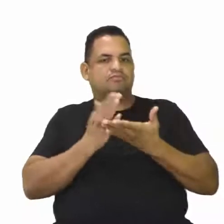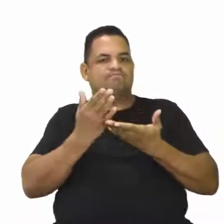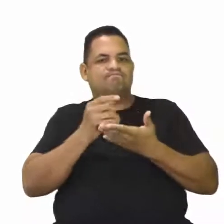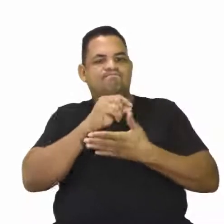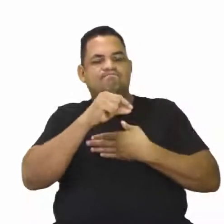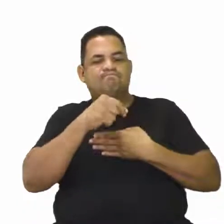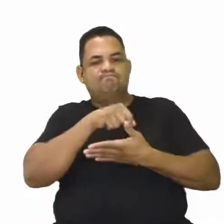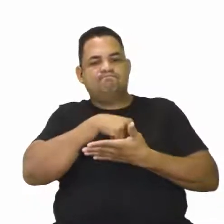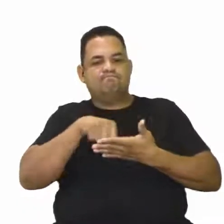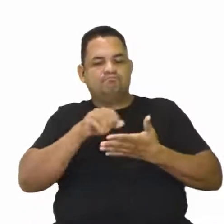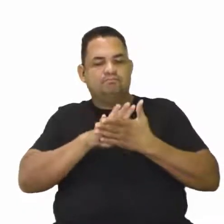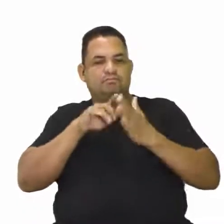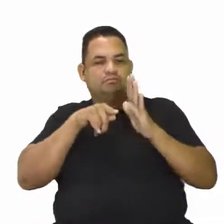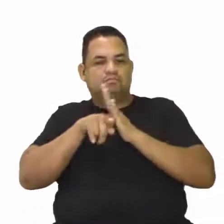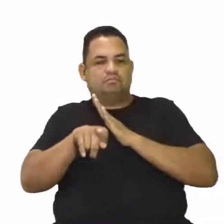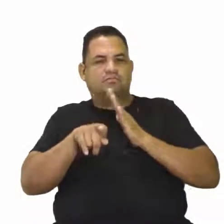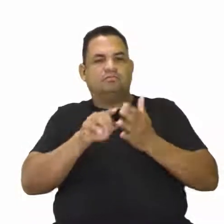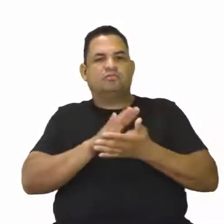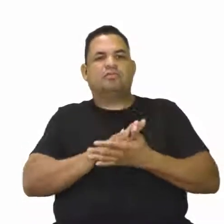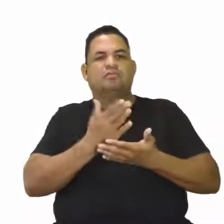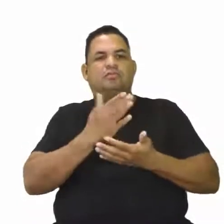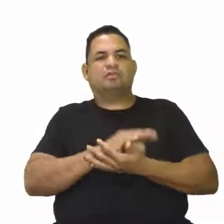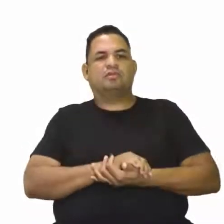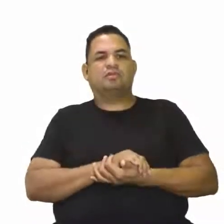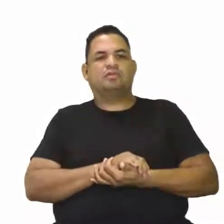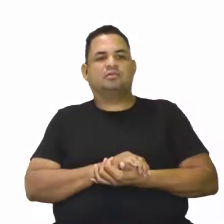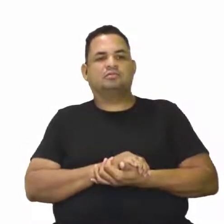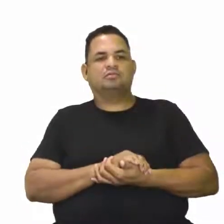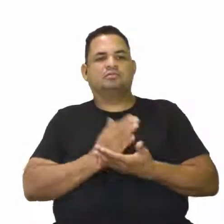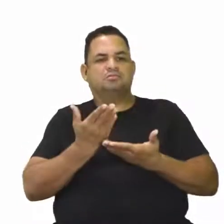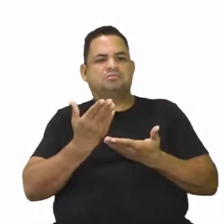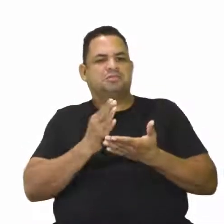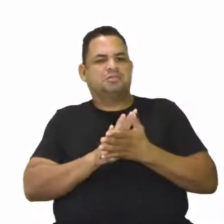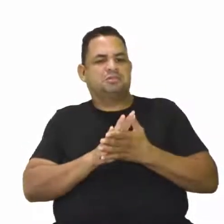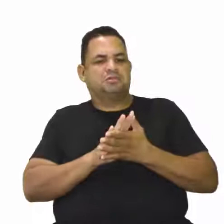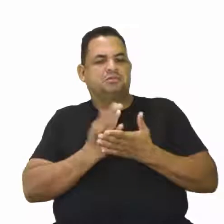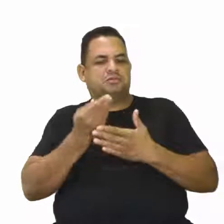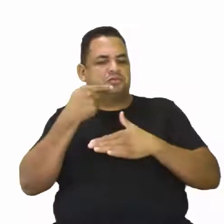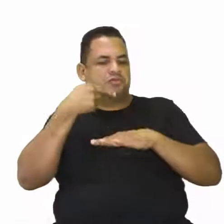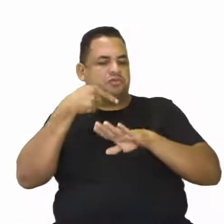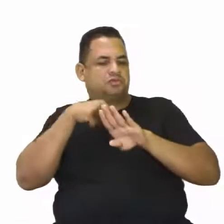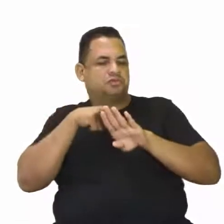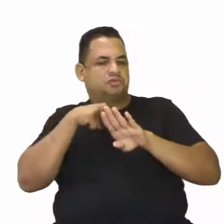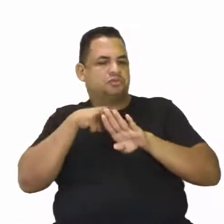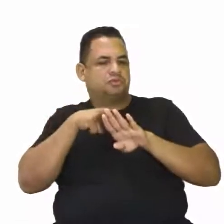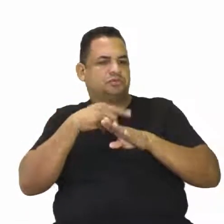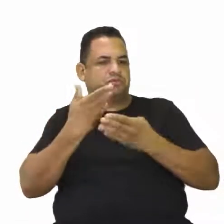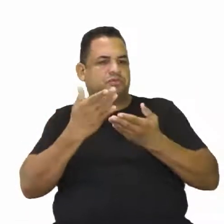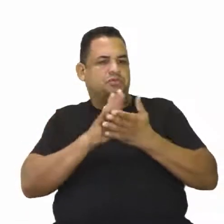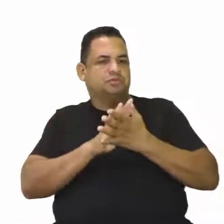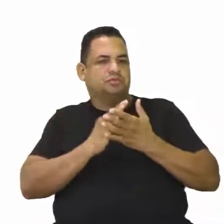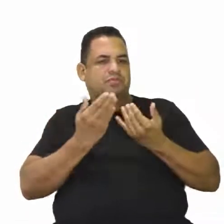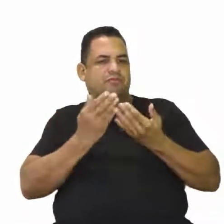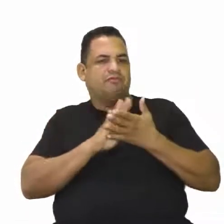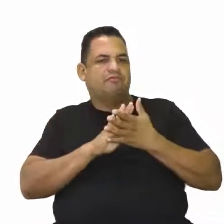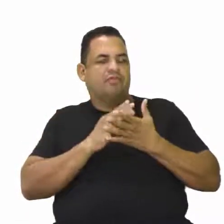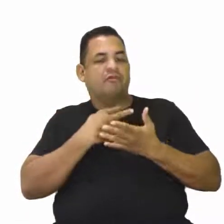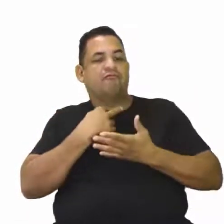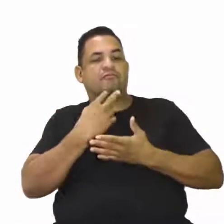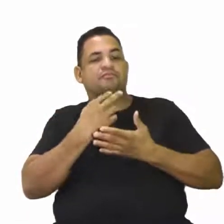transcritos para a pergunta. As perguntas são: provocá-los de forma velada, dar voz ao movimento